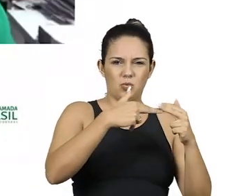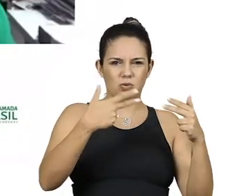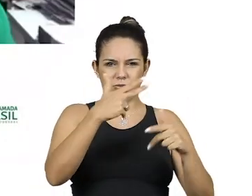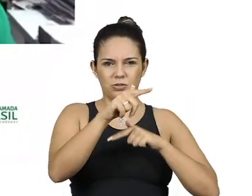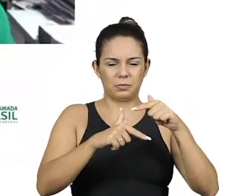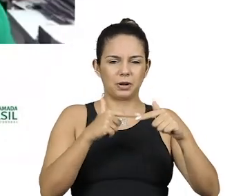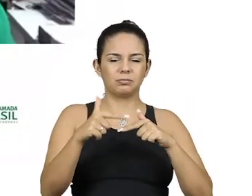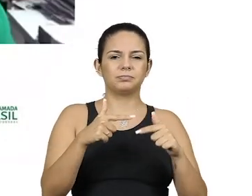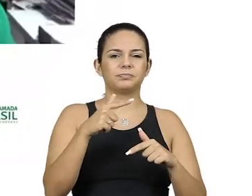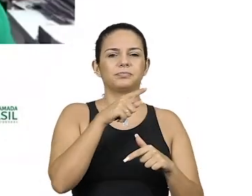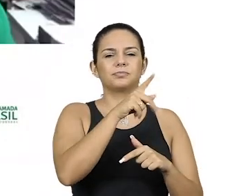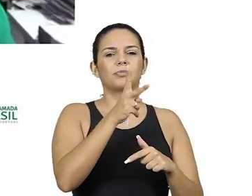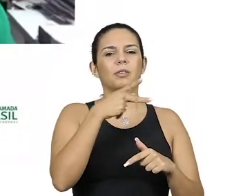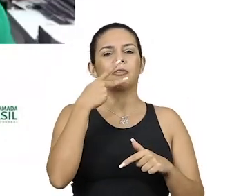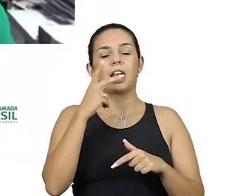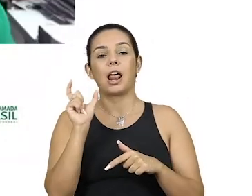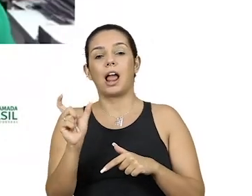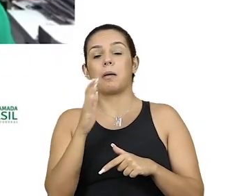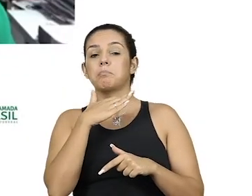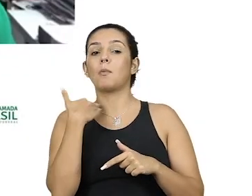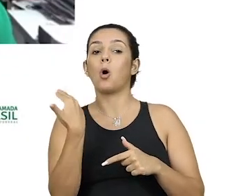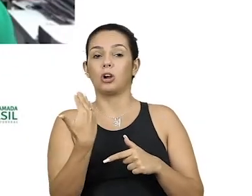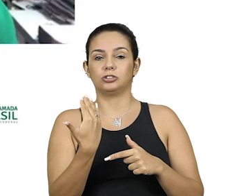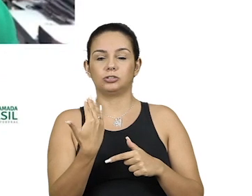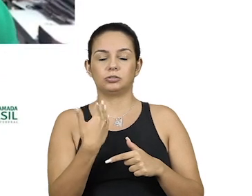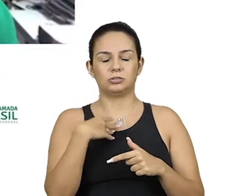sua, associado à morte.